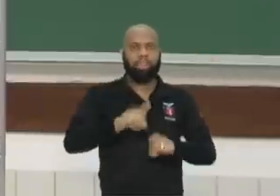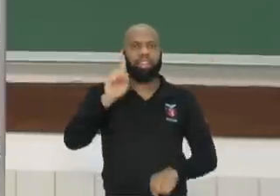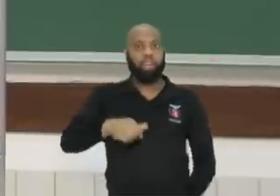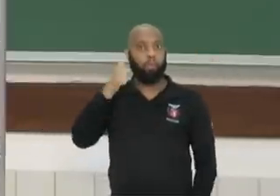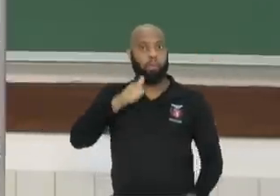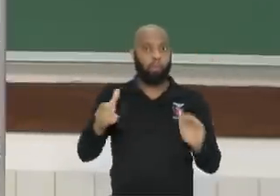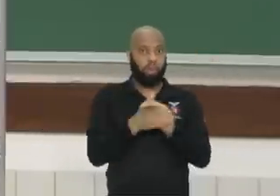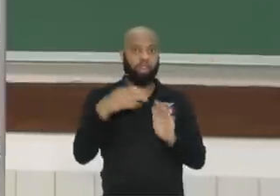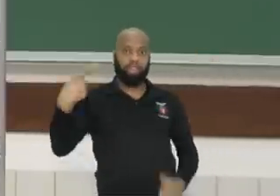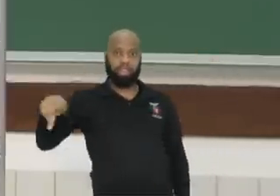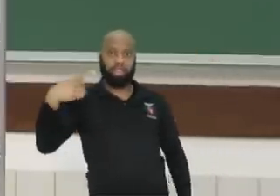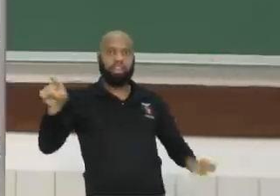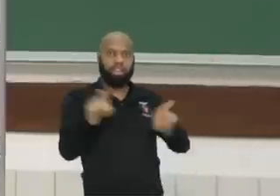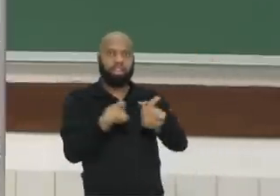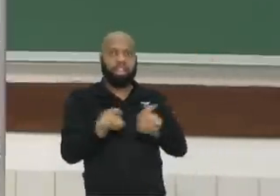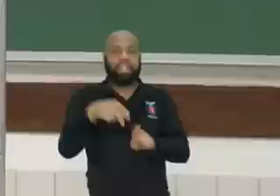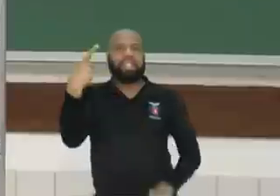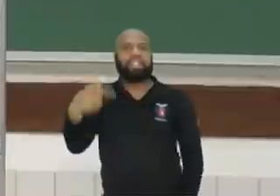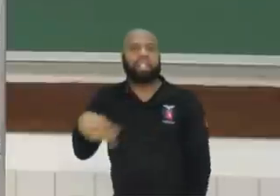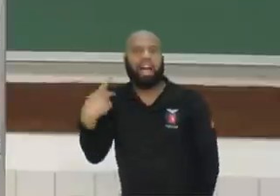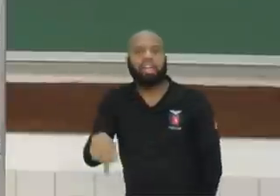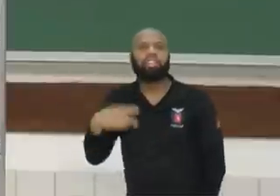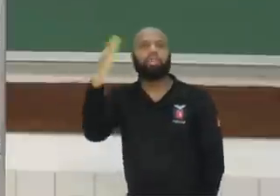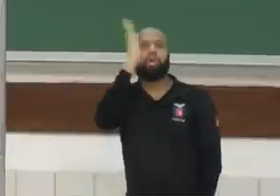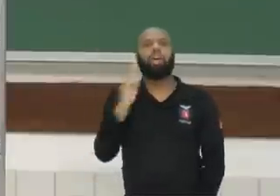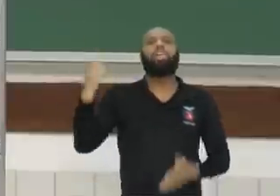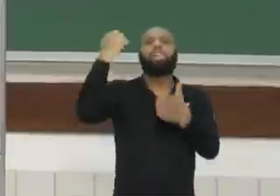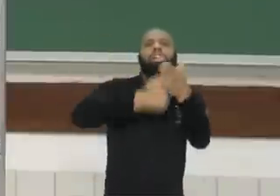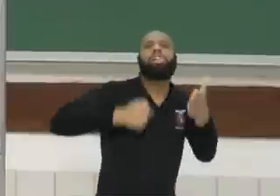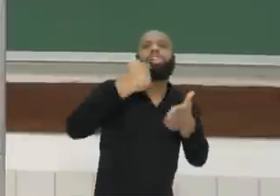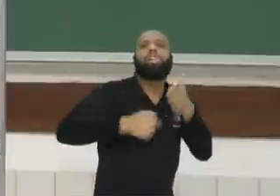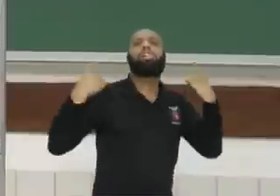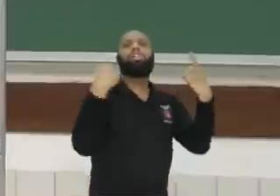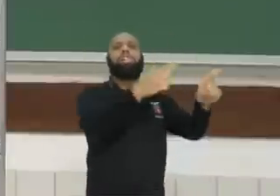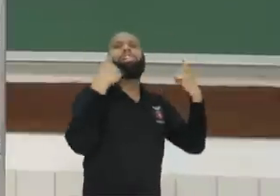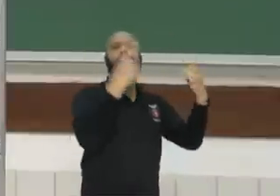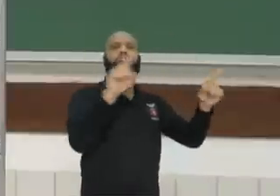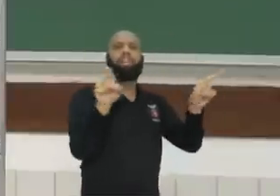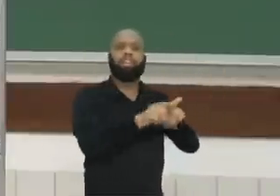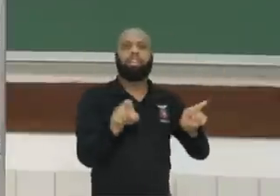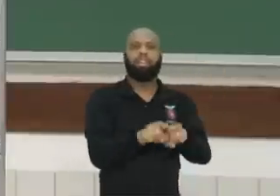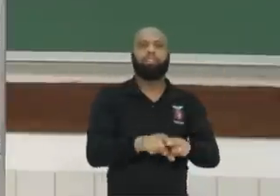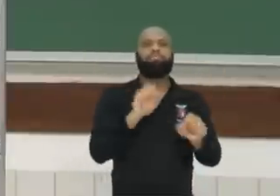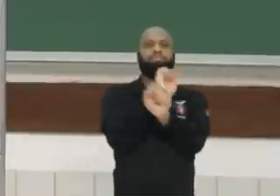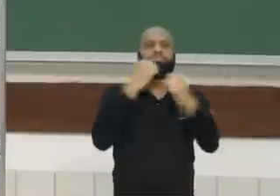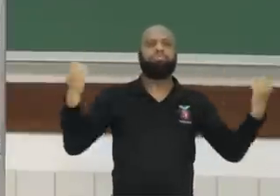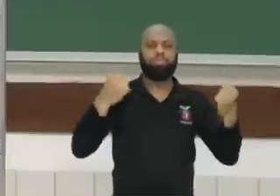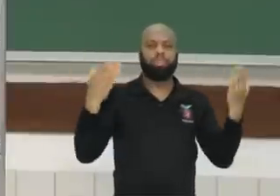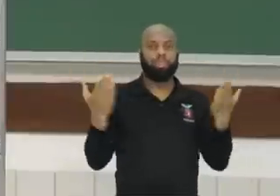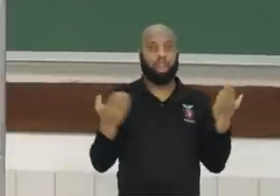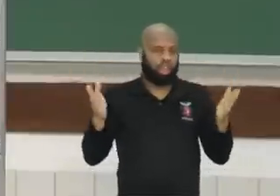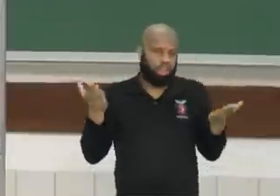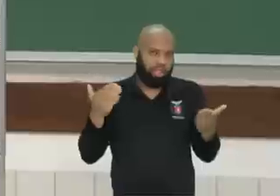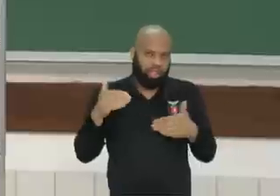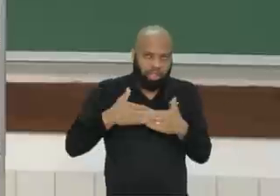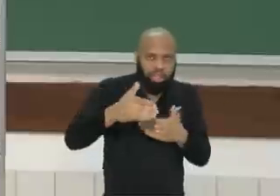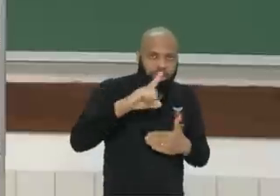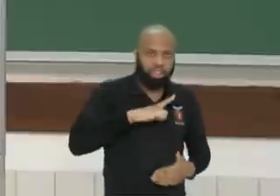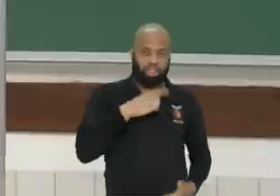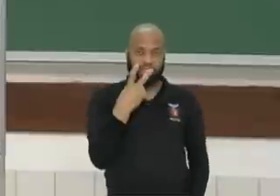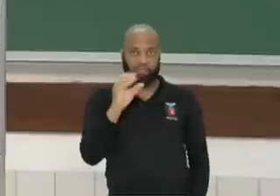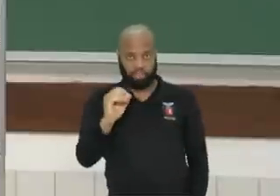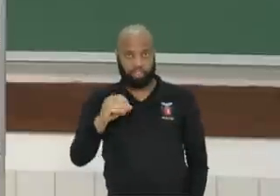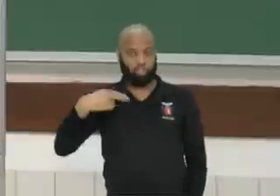da história do Brasil, que lutou contra a escravidão, e hoje em dia, o dia 20 de novembro, é o Dia Nacional da